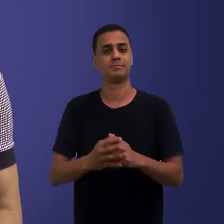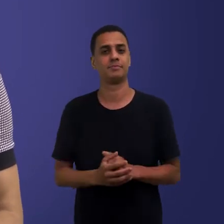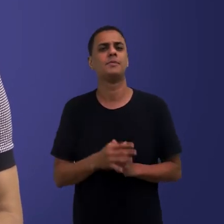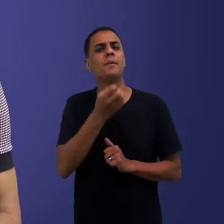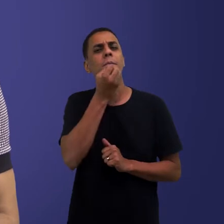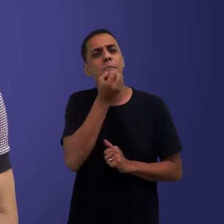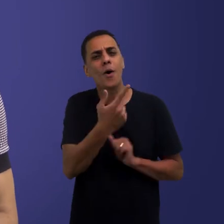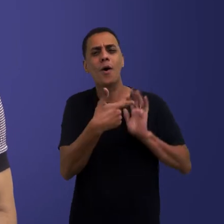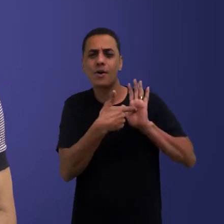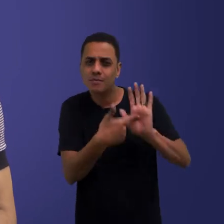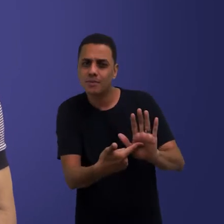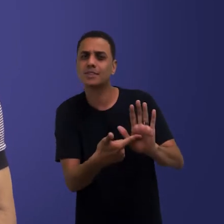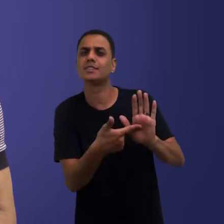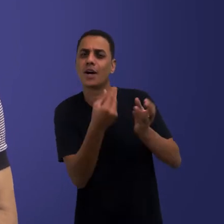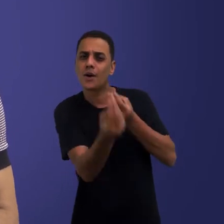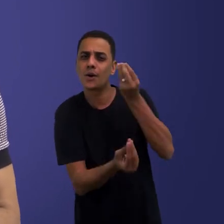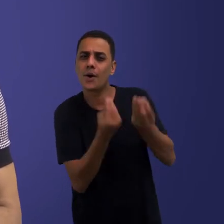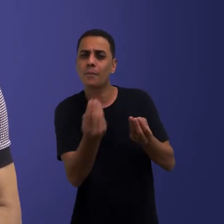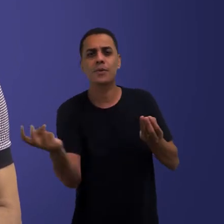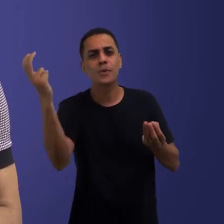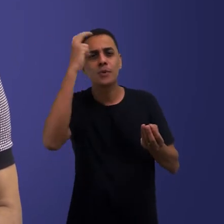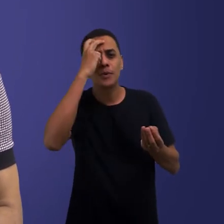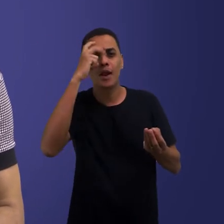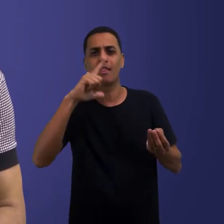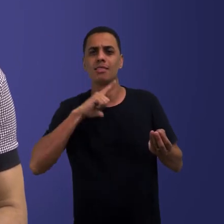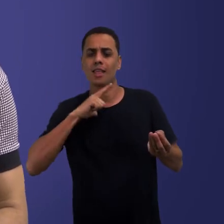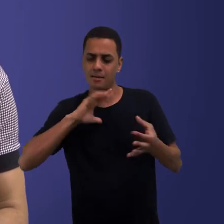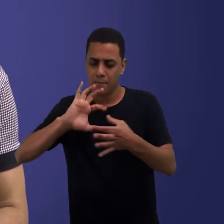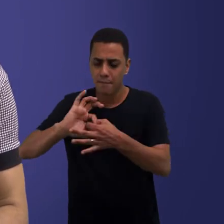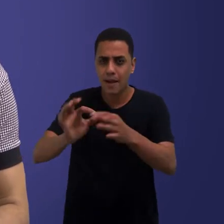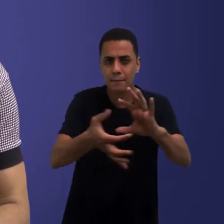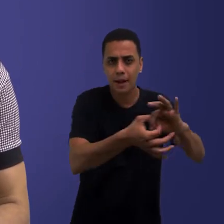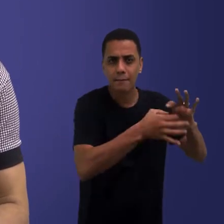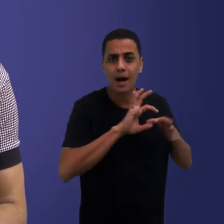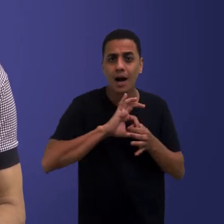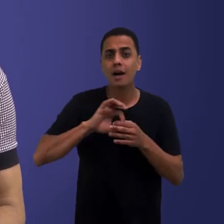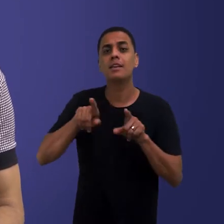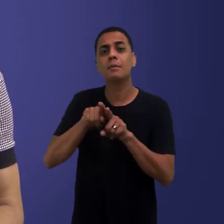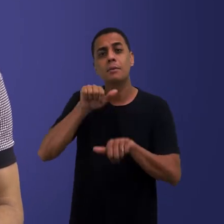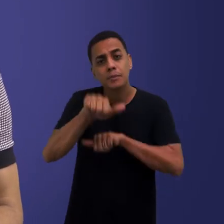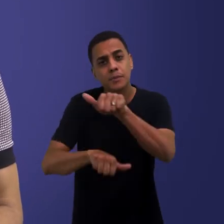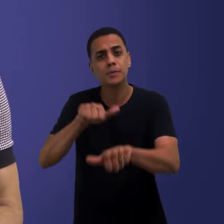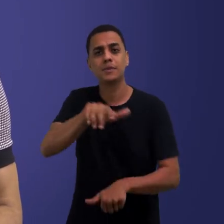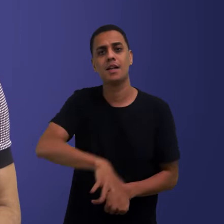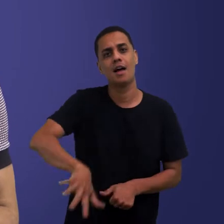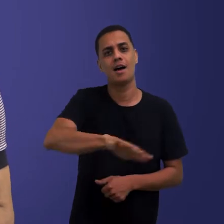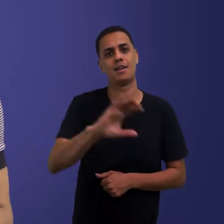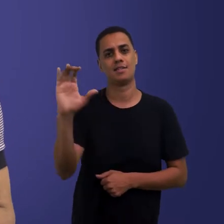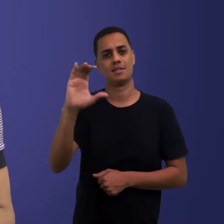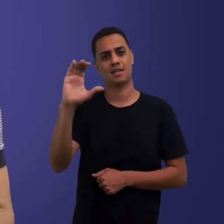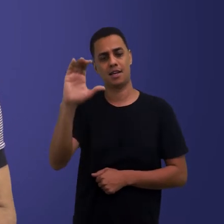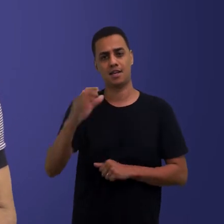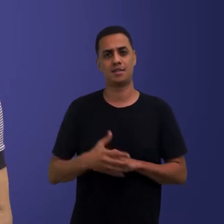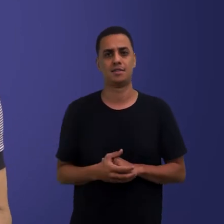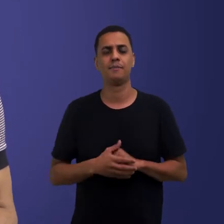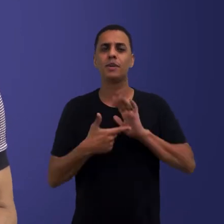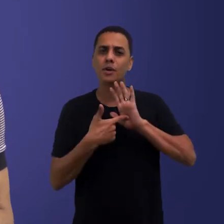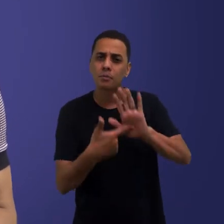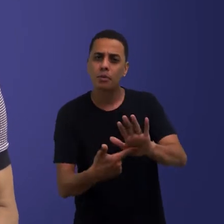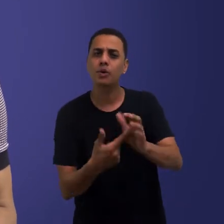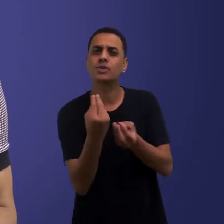um bom exemplo de como a própria cultura se entrelaça e molda a atividade científica, trazendo à tona